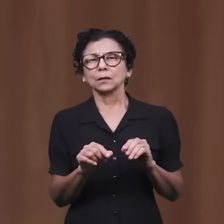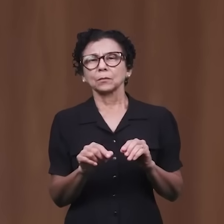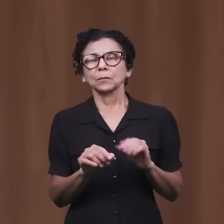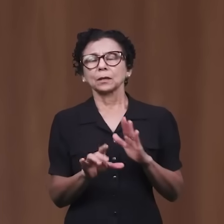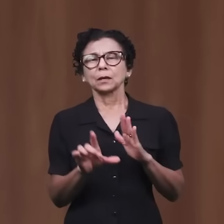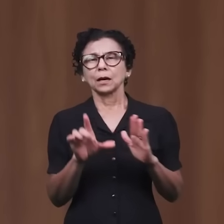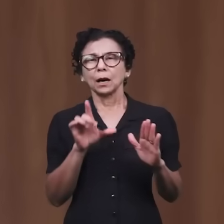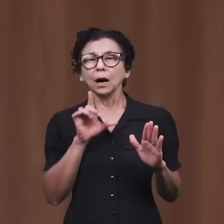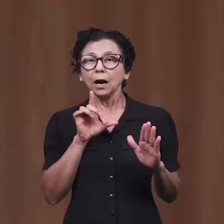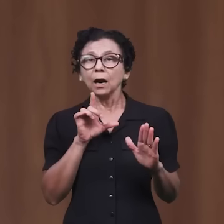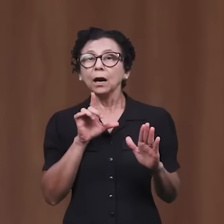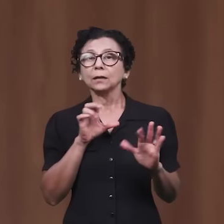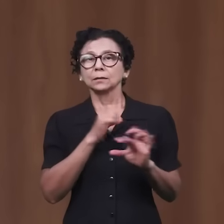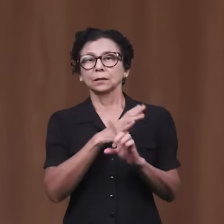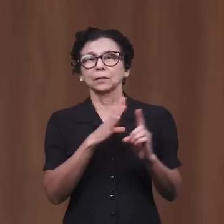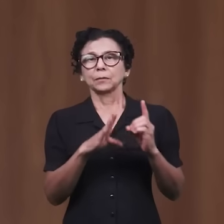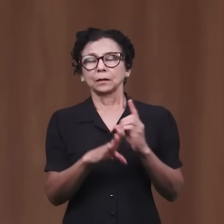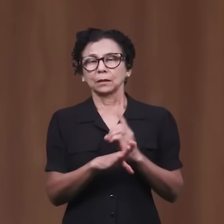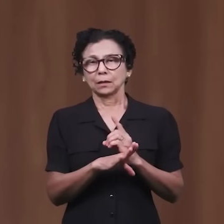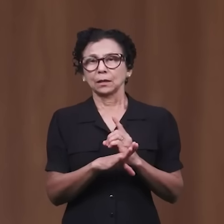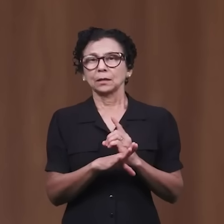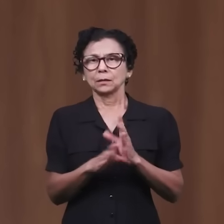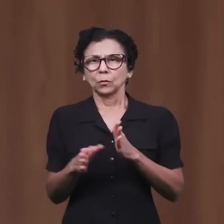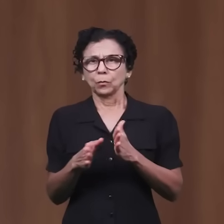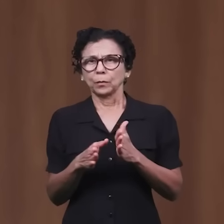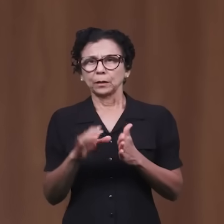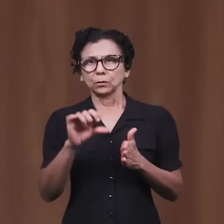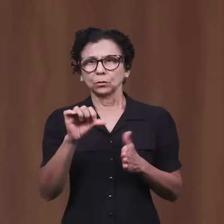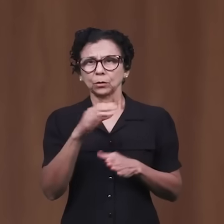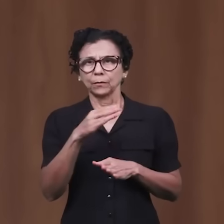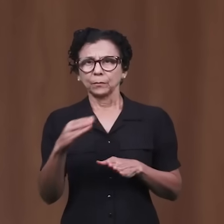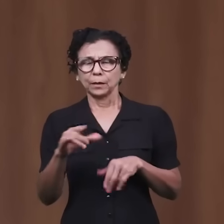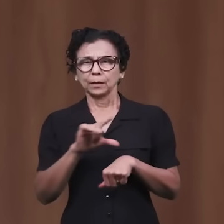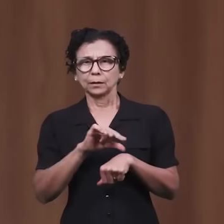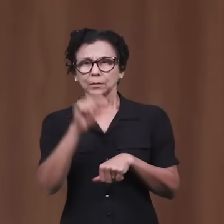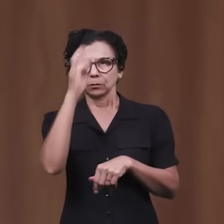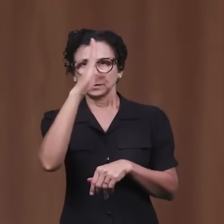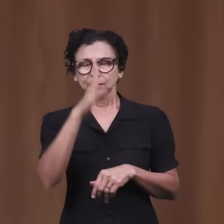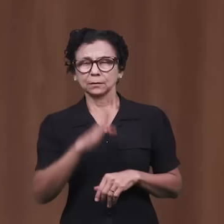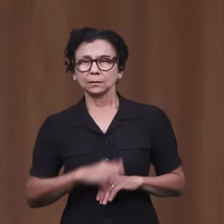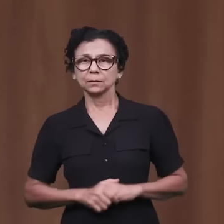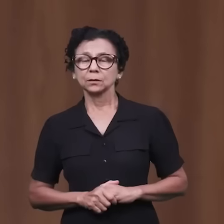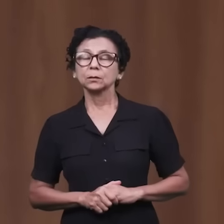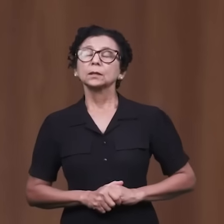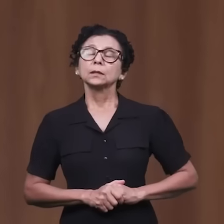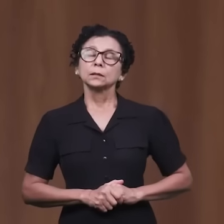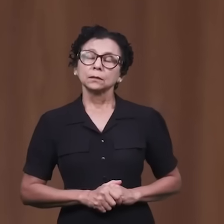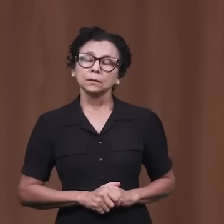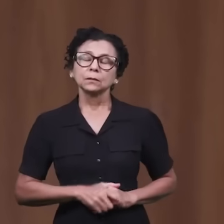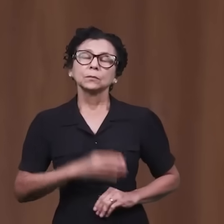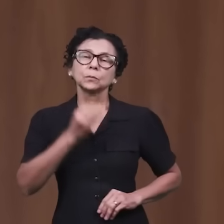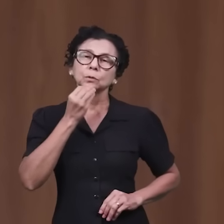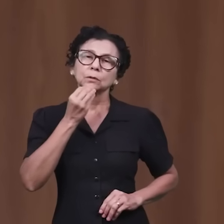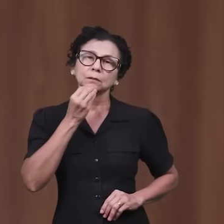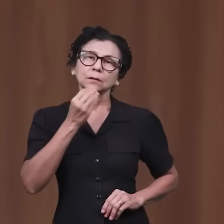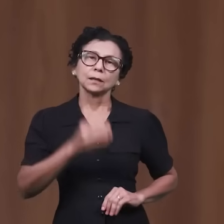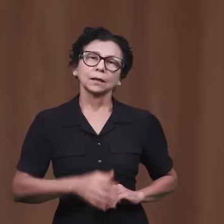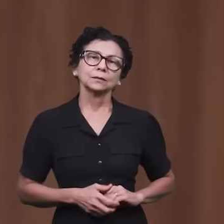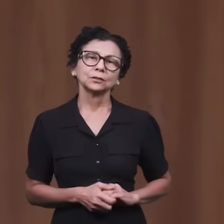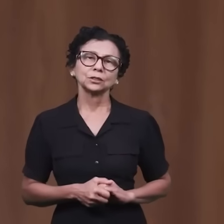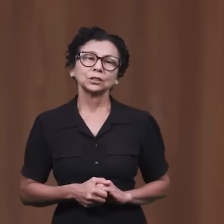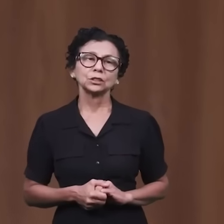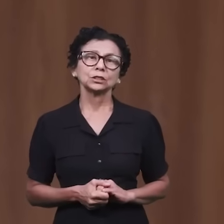né? Nós temos uma parte da escola bíblica que começa às 9h30 da manhã, horário brasileiro. Então, ali nós temos a